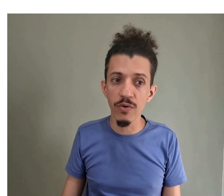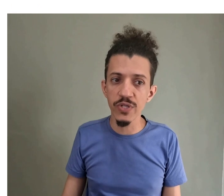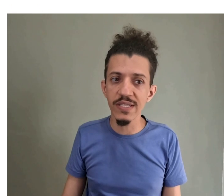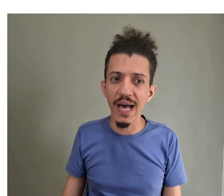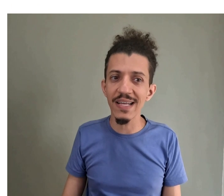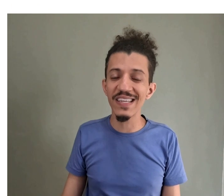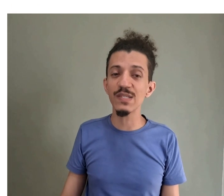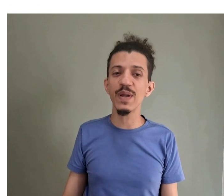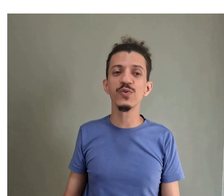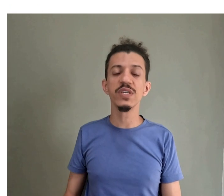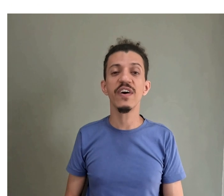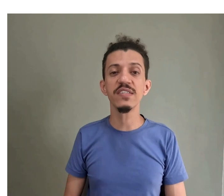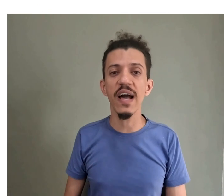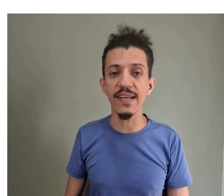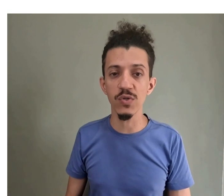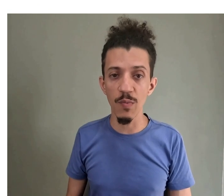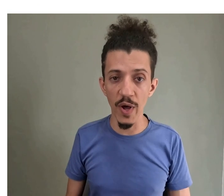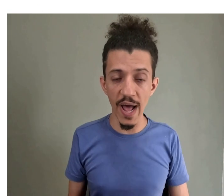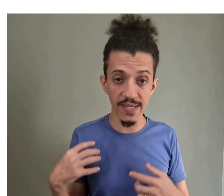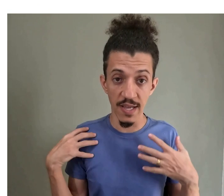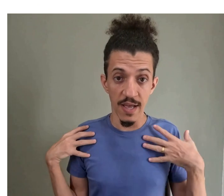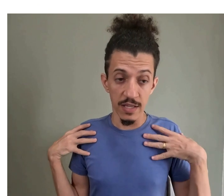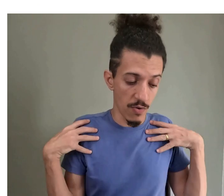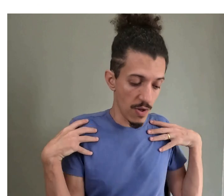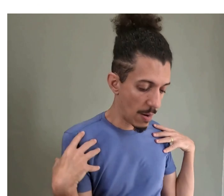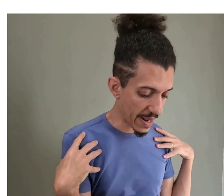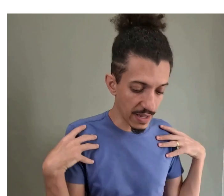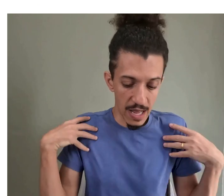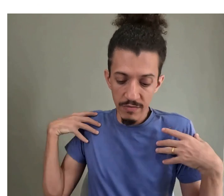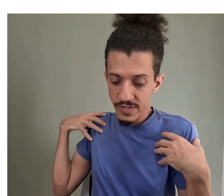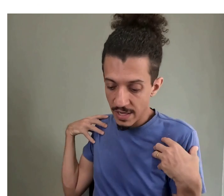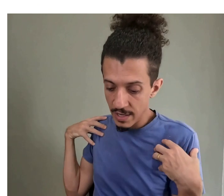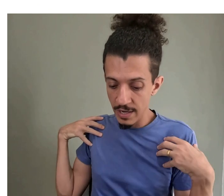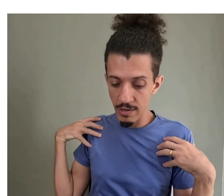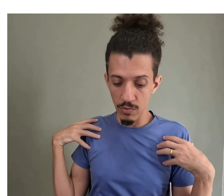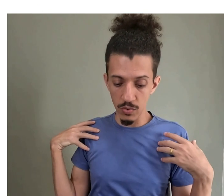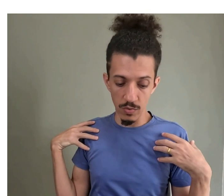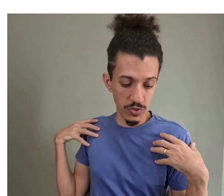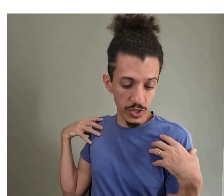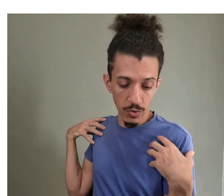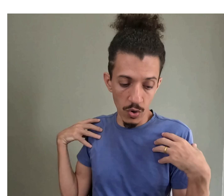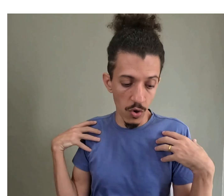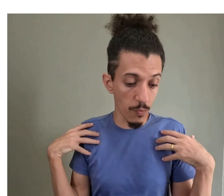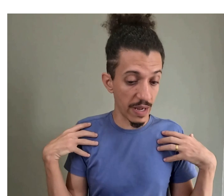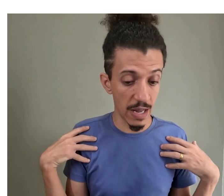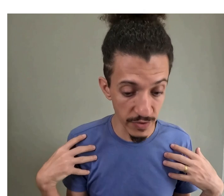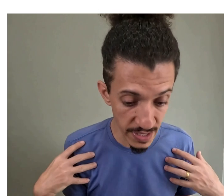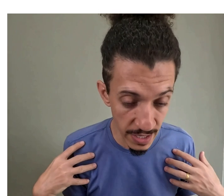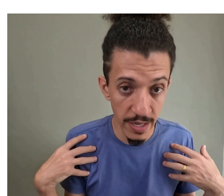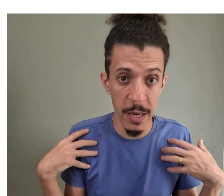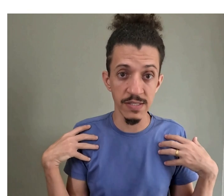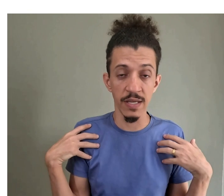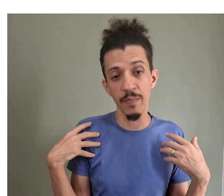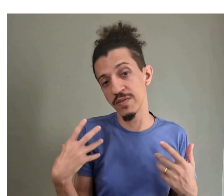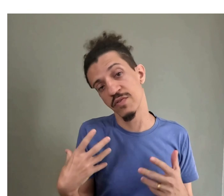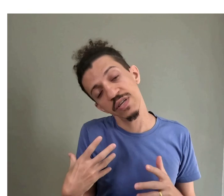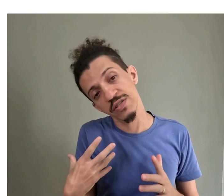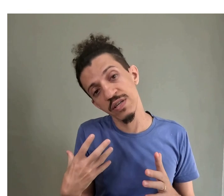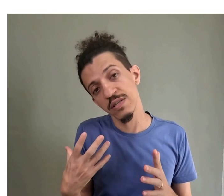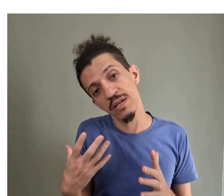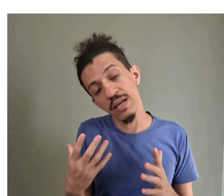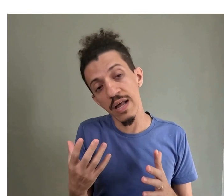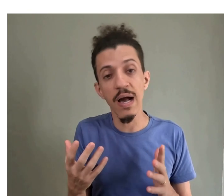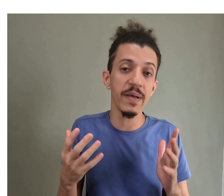você utilizar as expressões faciais e corporais. Então, para que lado você inclina, gira o tronco, para que lado você inclina assim, para se